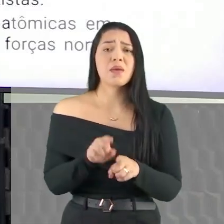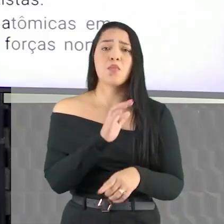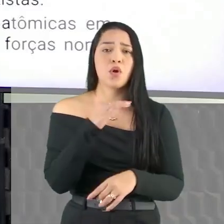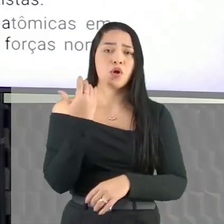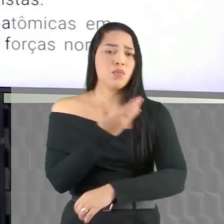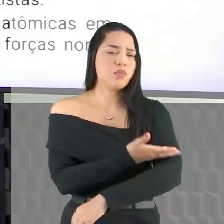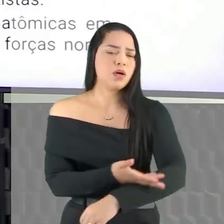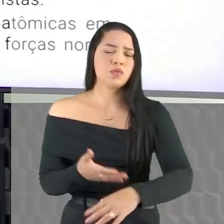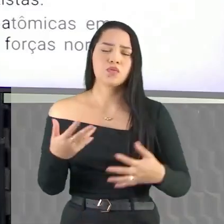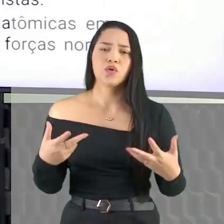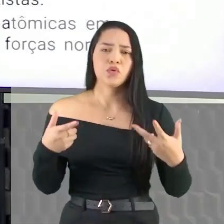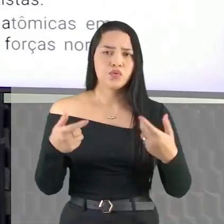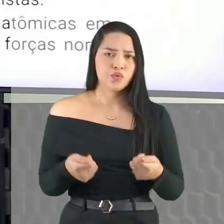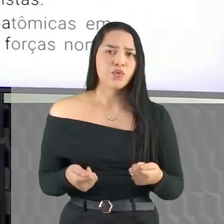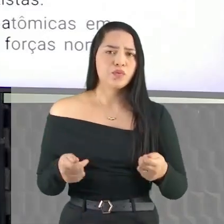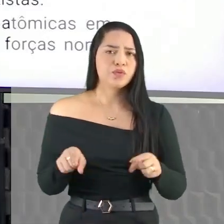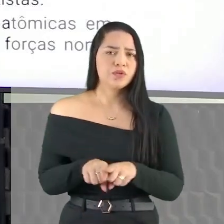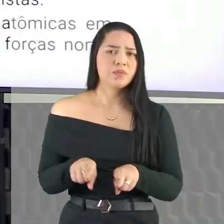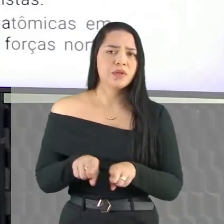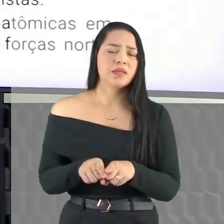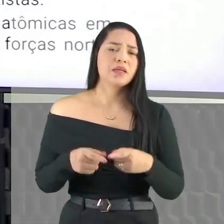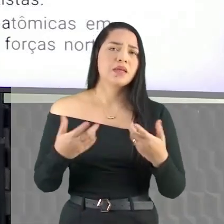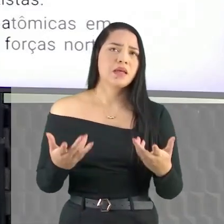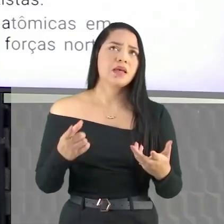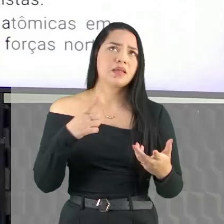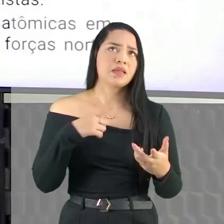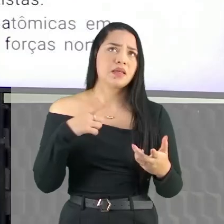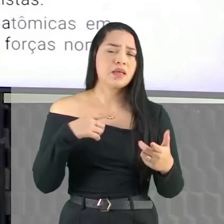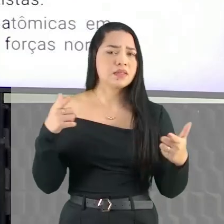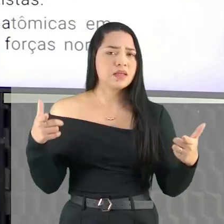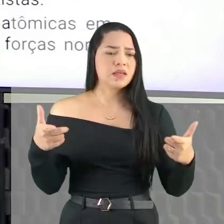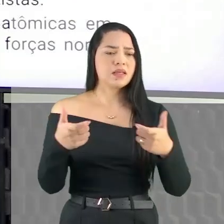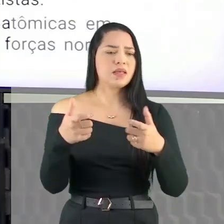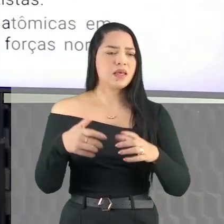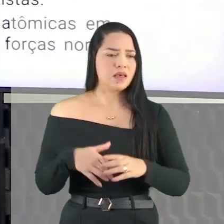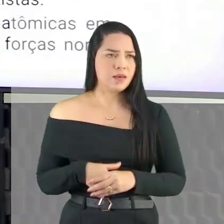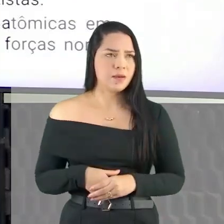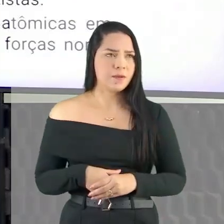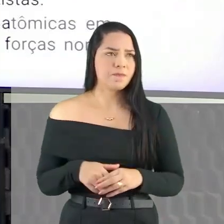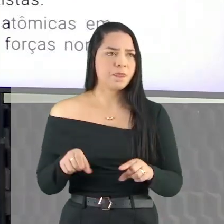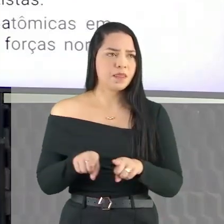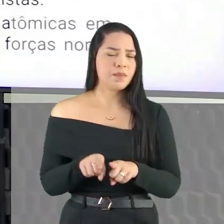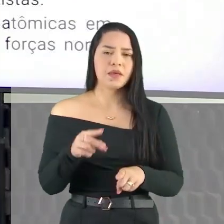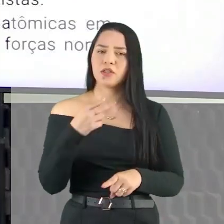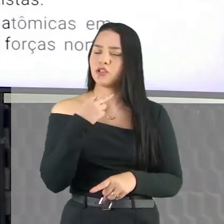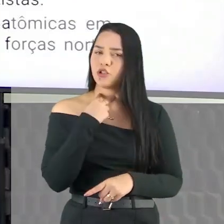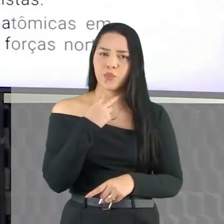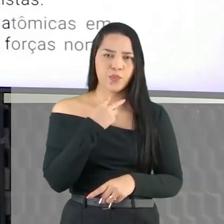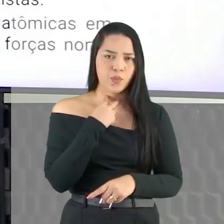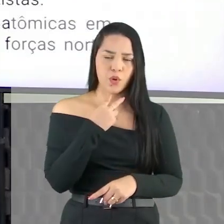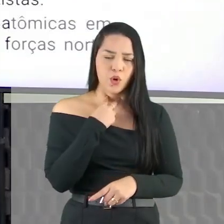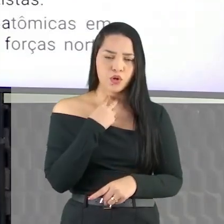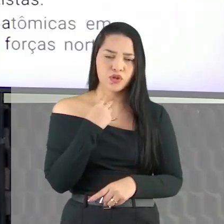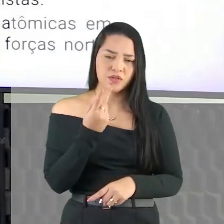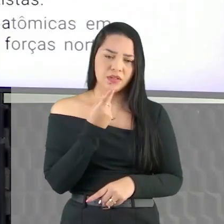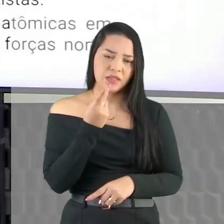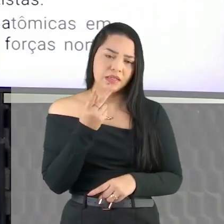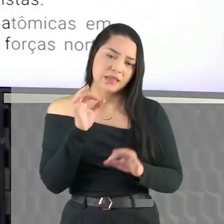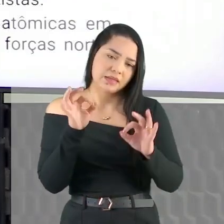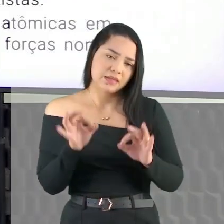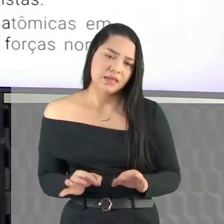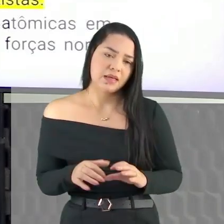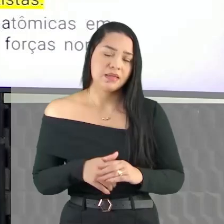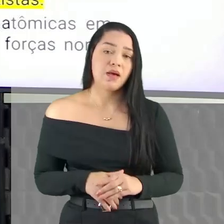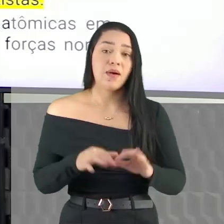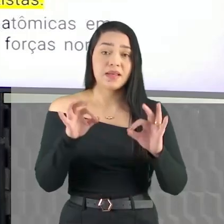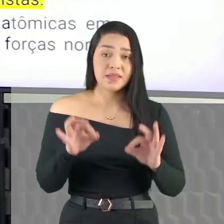morreram todos aqueles que participaram dessa guerra. Então também já é uma questão que a gente não pode considerar. Então, gente,